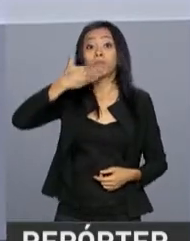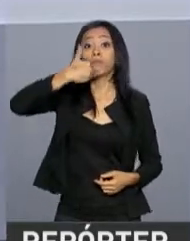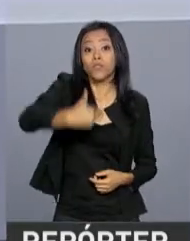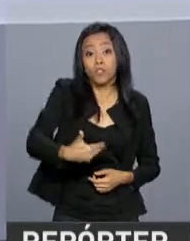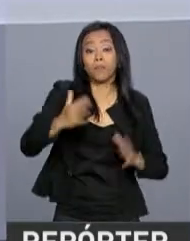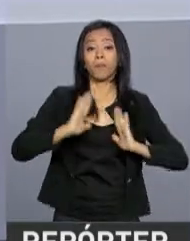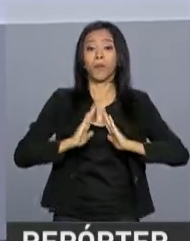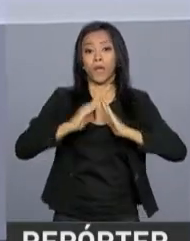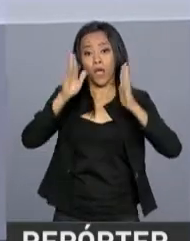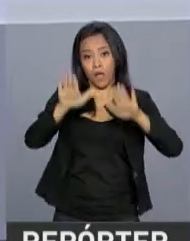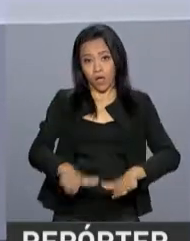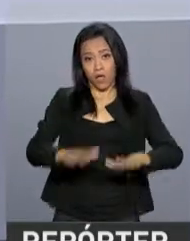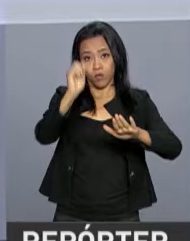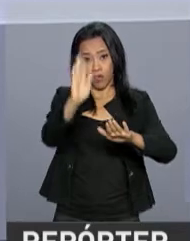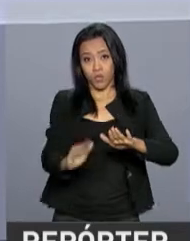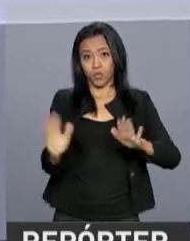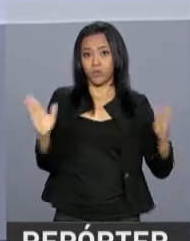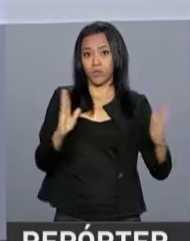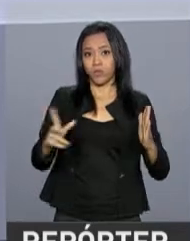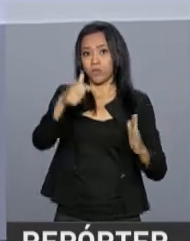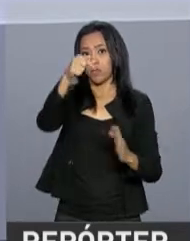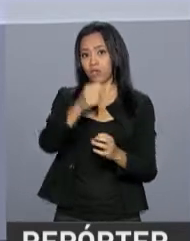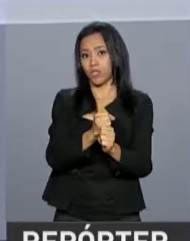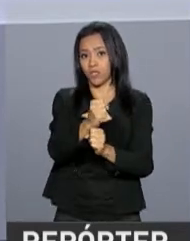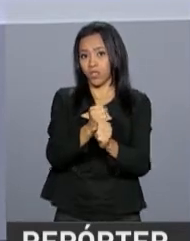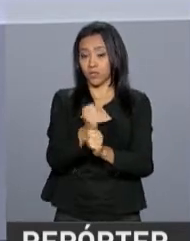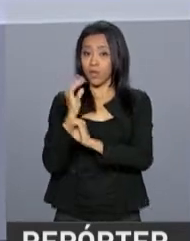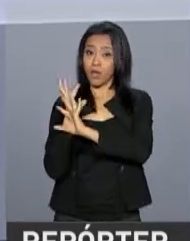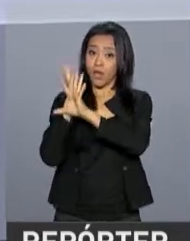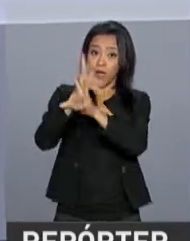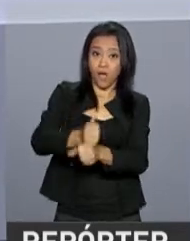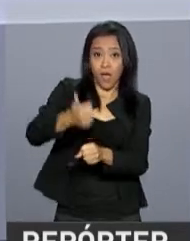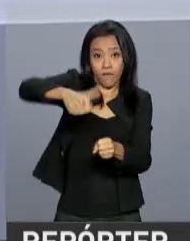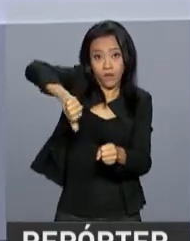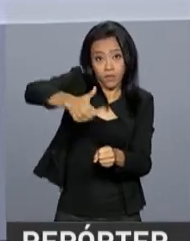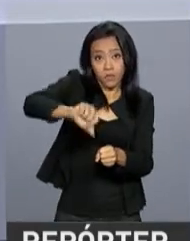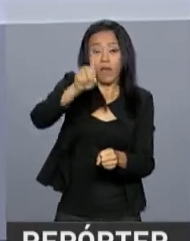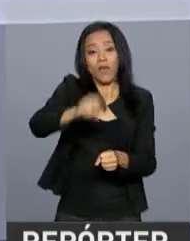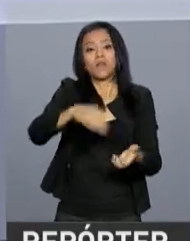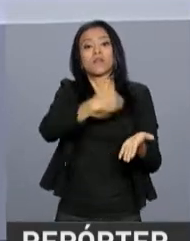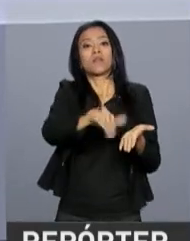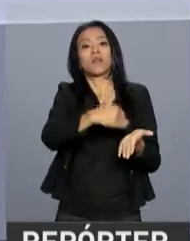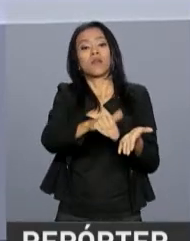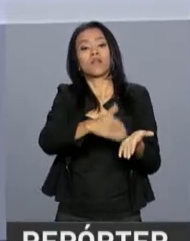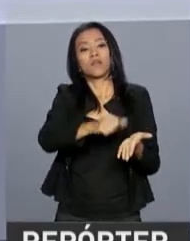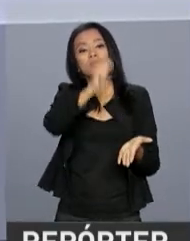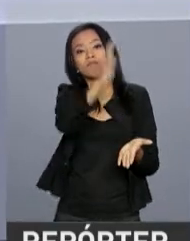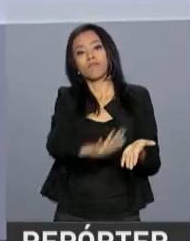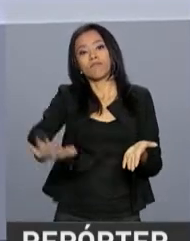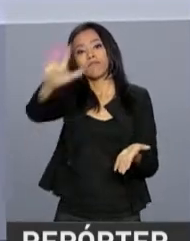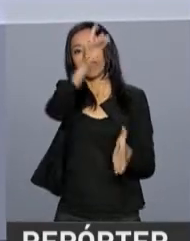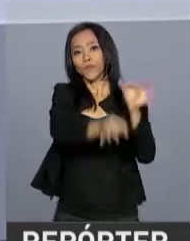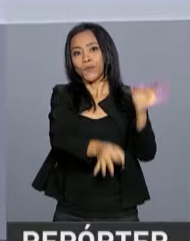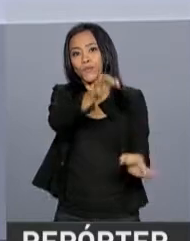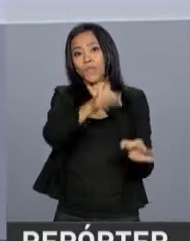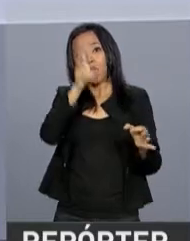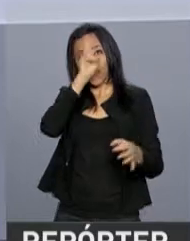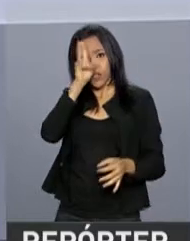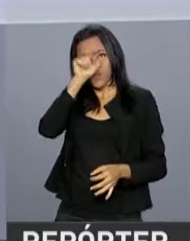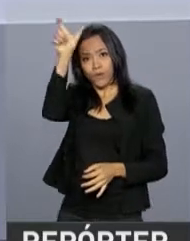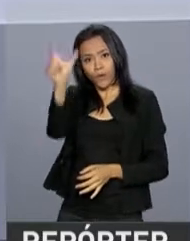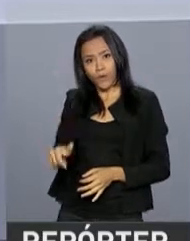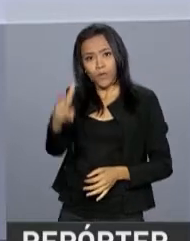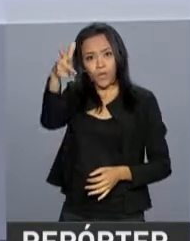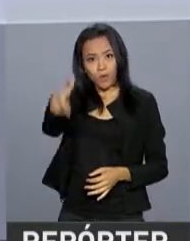governo brasileiro nos últimos sete anos o balanço foi divulgado pela secretaria nacional de justiça são histórias como a do comerciante